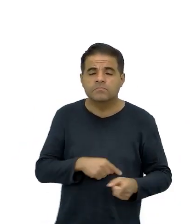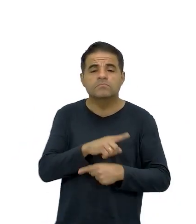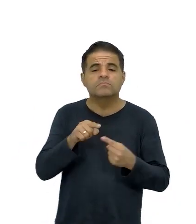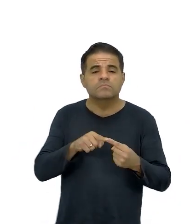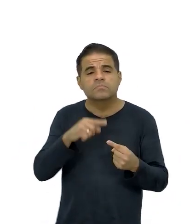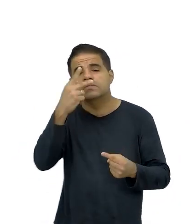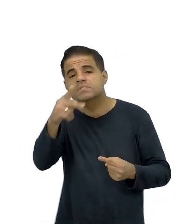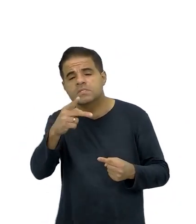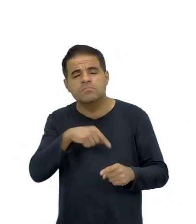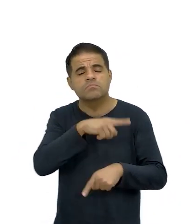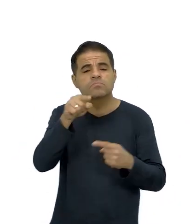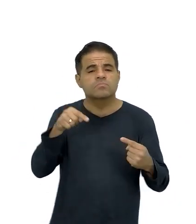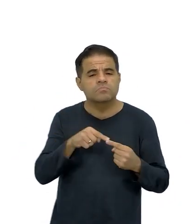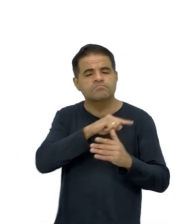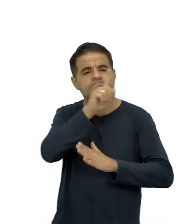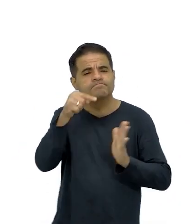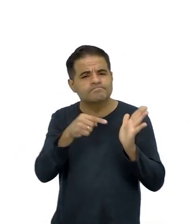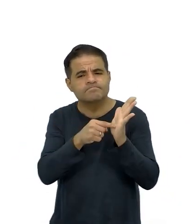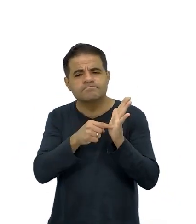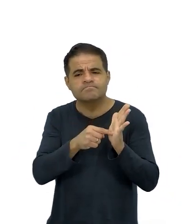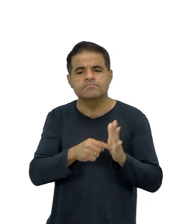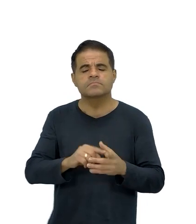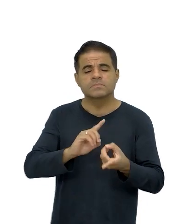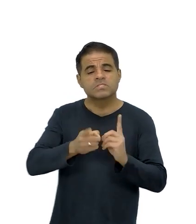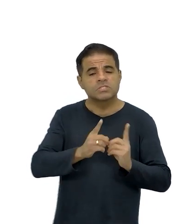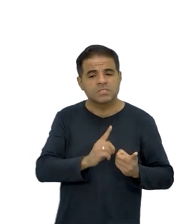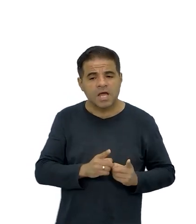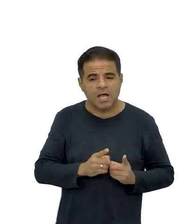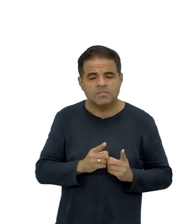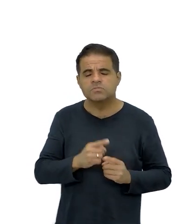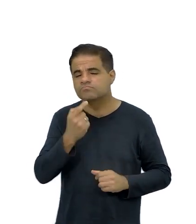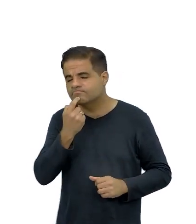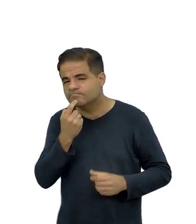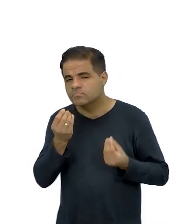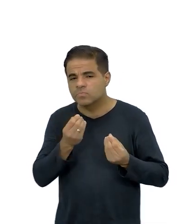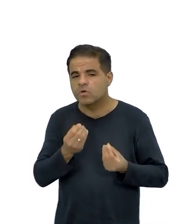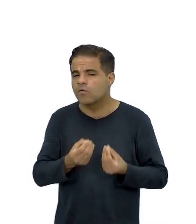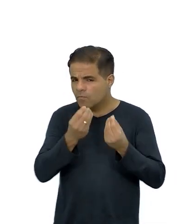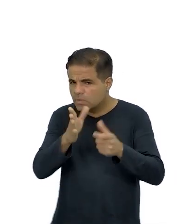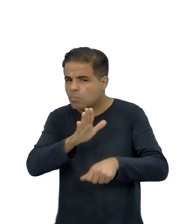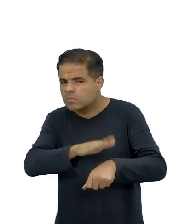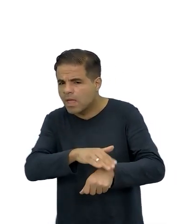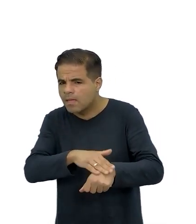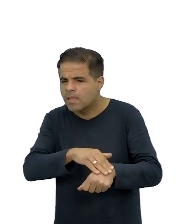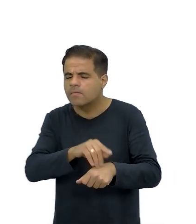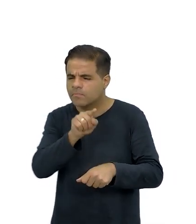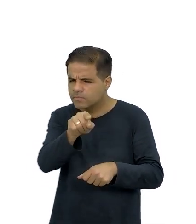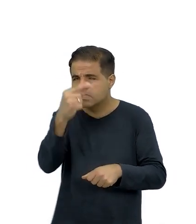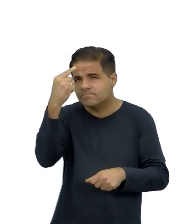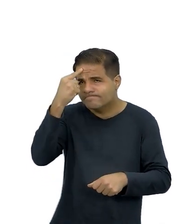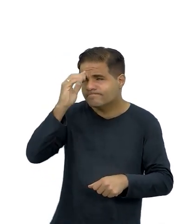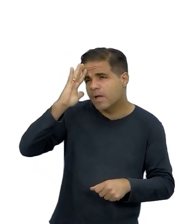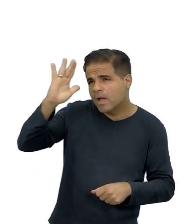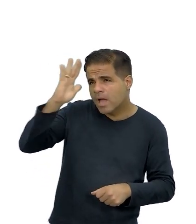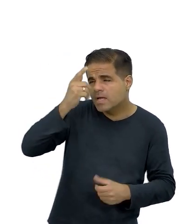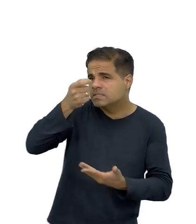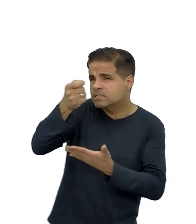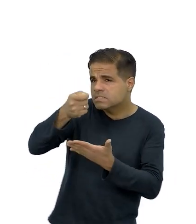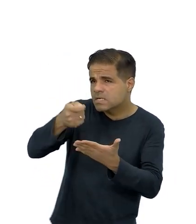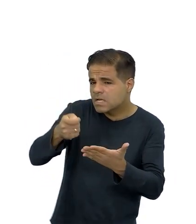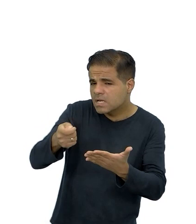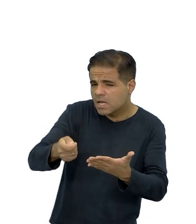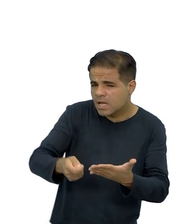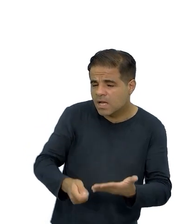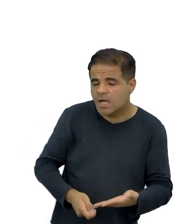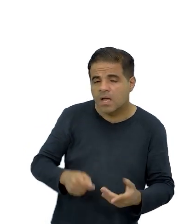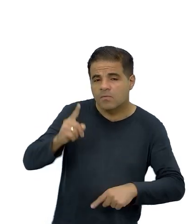é seu propósito didático? Eu darei aqui um tempinho para que vocês pensem, escrevam